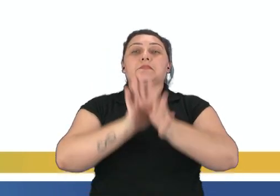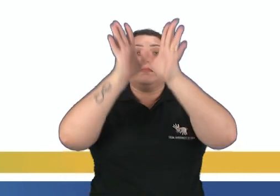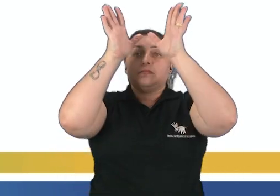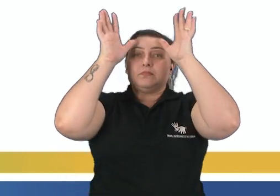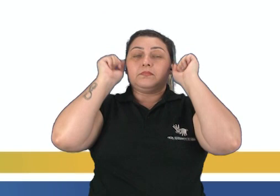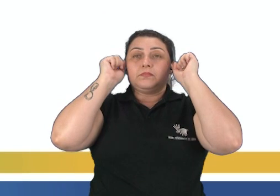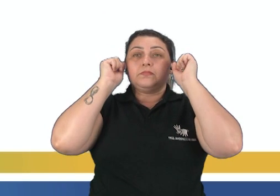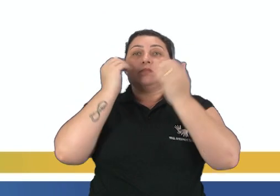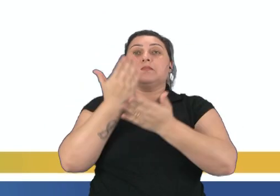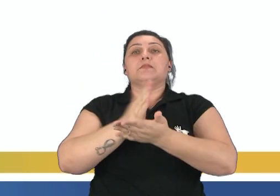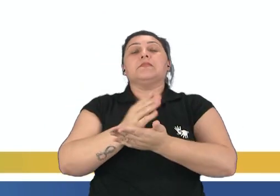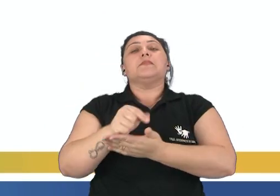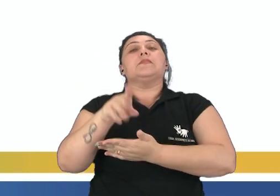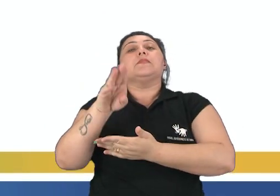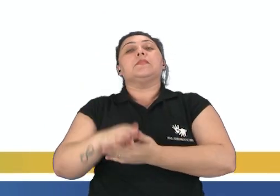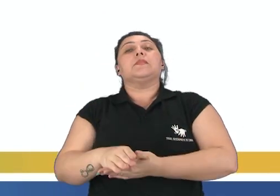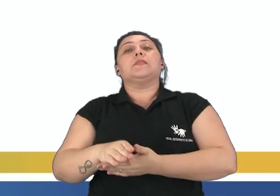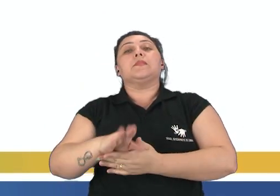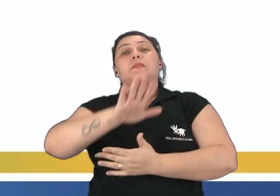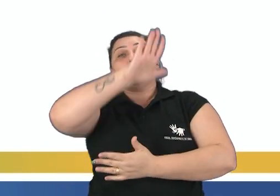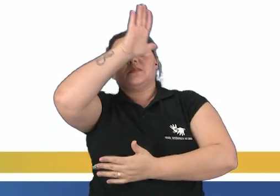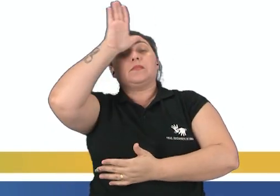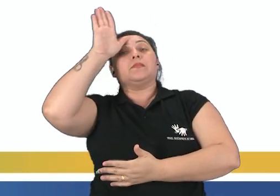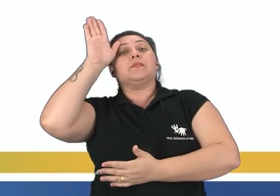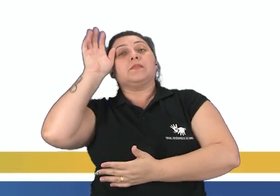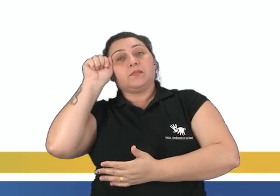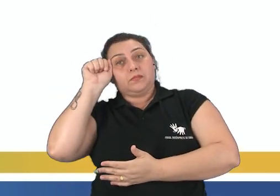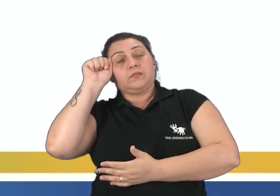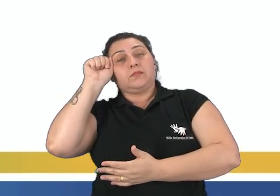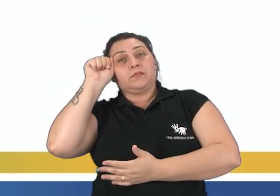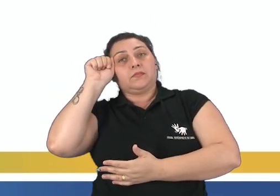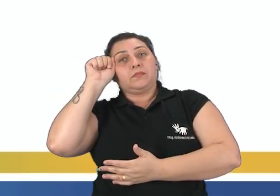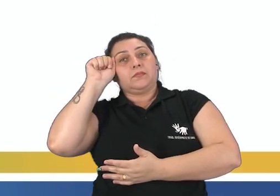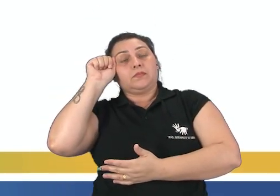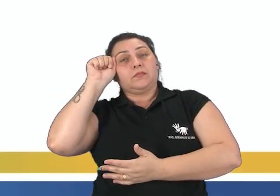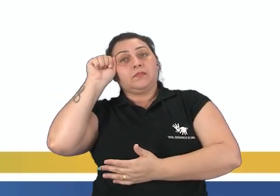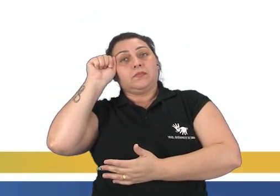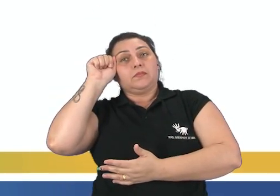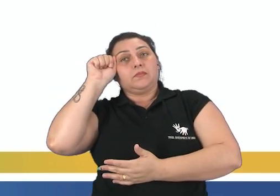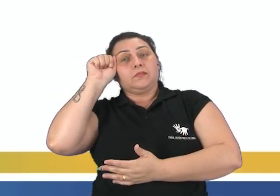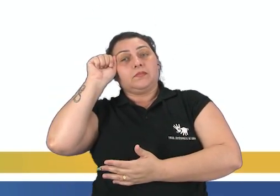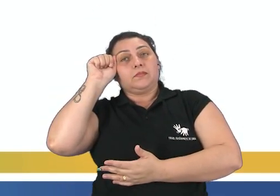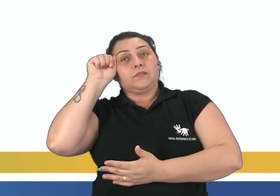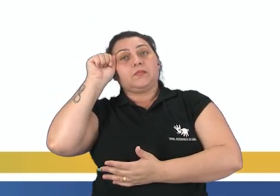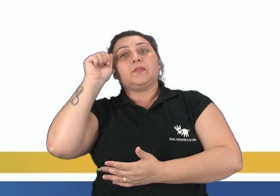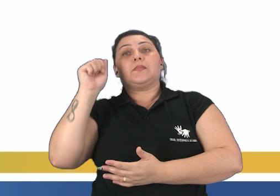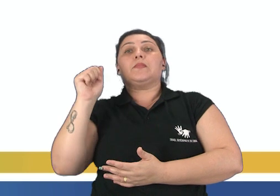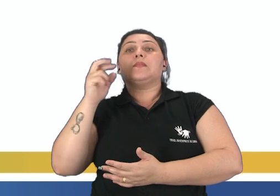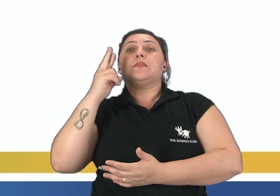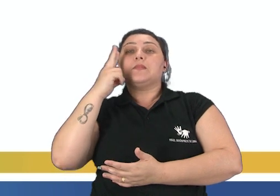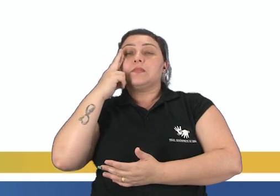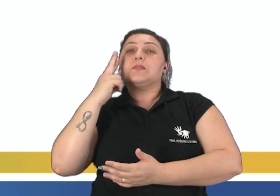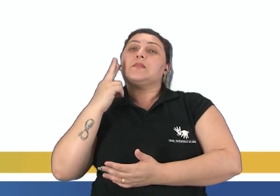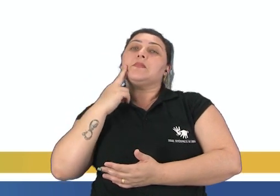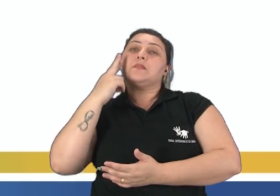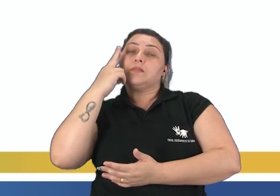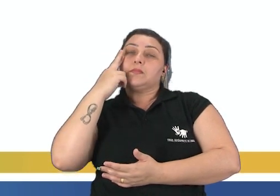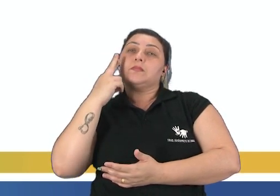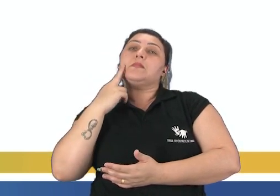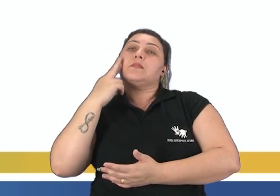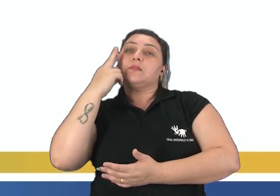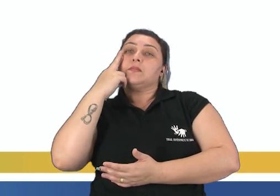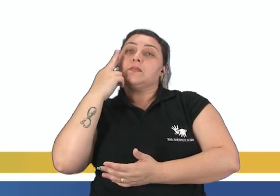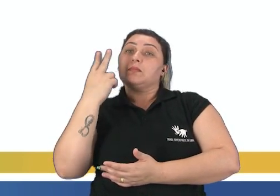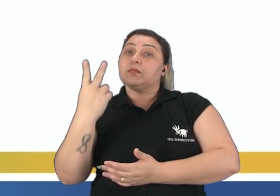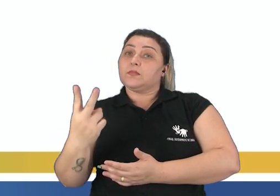aí fazendo fronteira com quem? Com o Amazonas e com Rondônia. Viram? Só dois estados